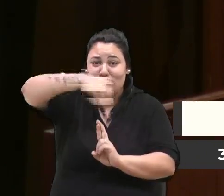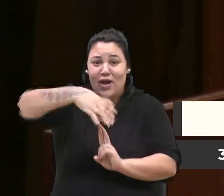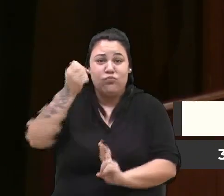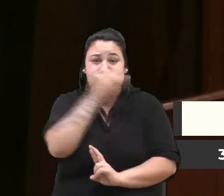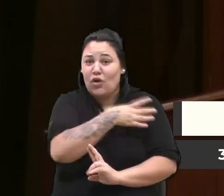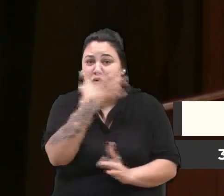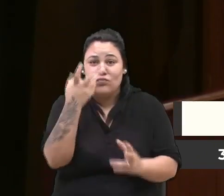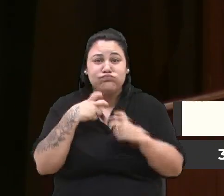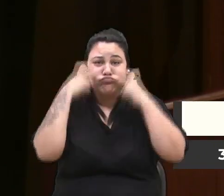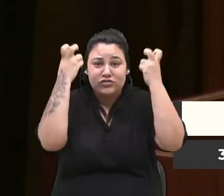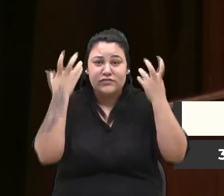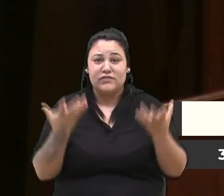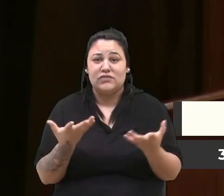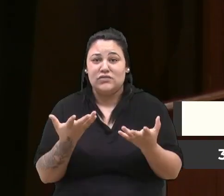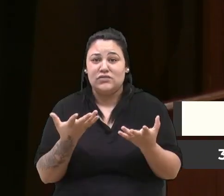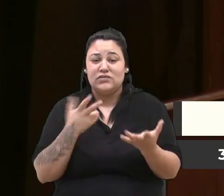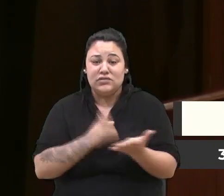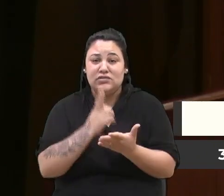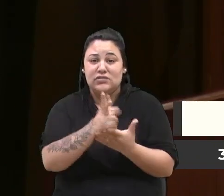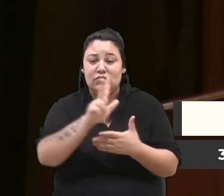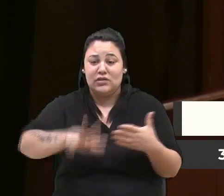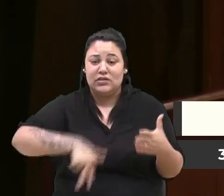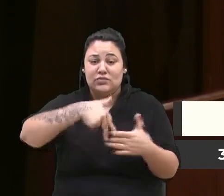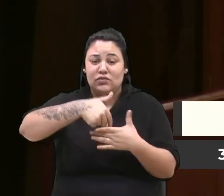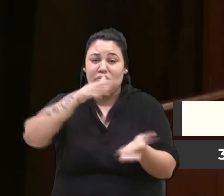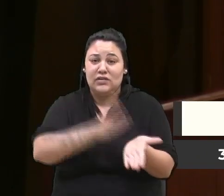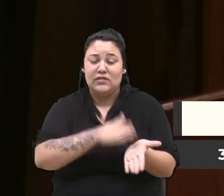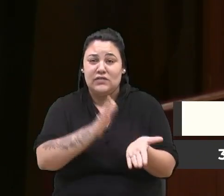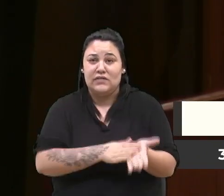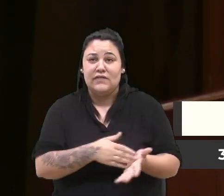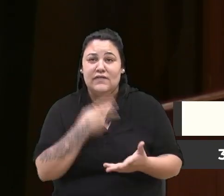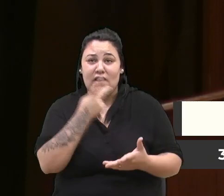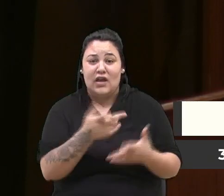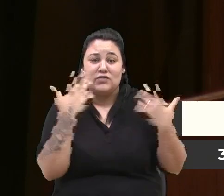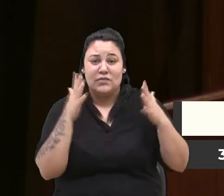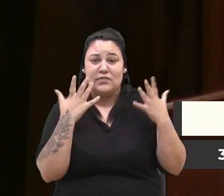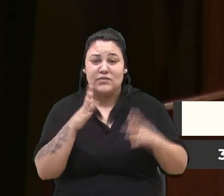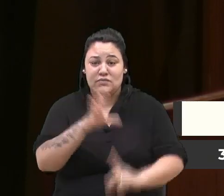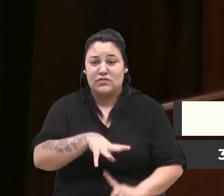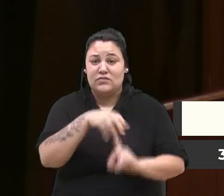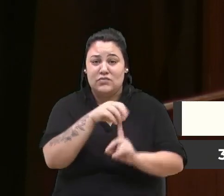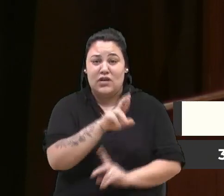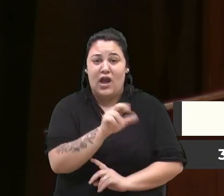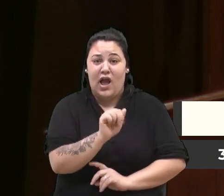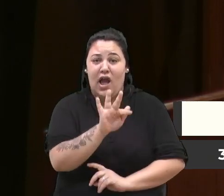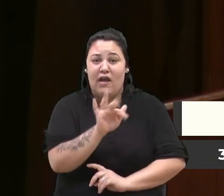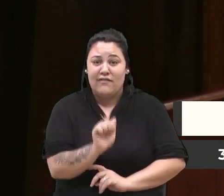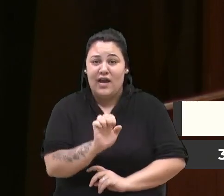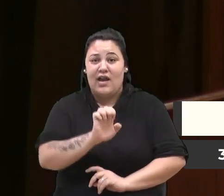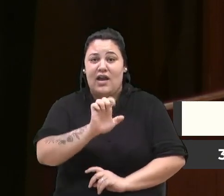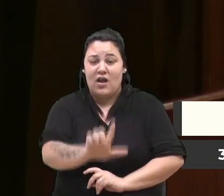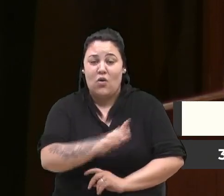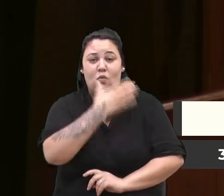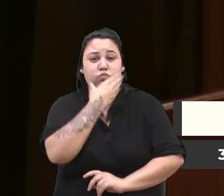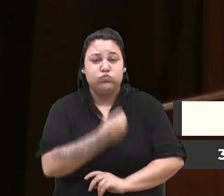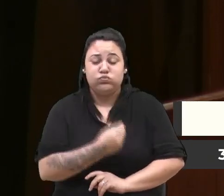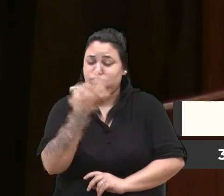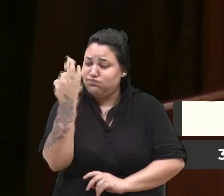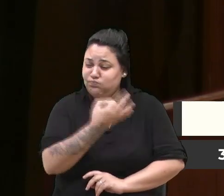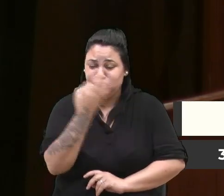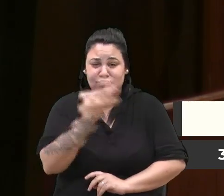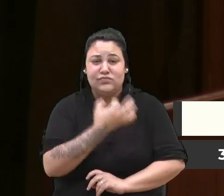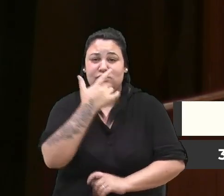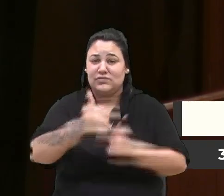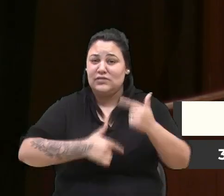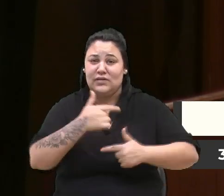uma vergonha. Eu sempre vim aqui nessa tribuna elogiar, principalmente o Rafael, que é um cara, um fenômeno dentro da RGE